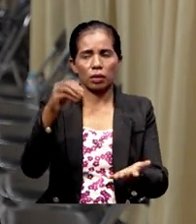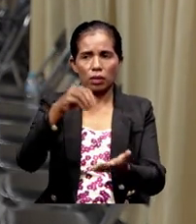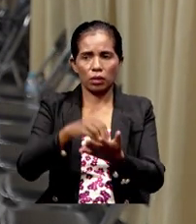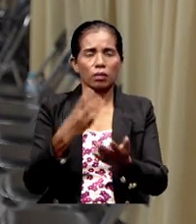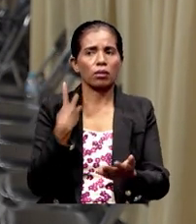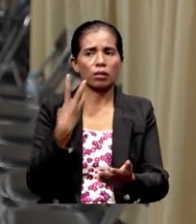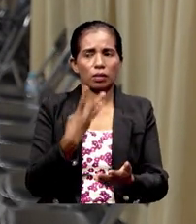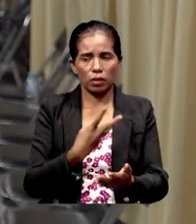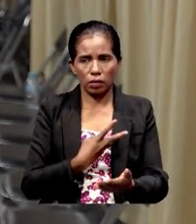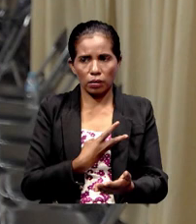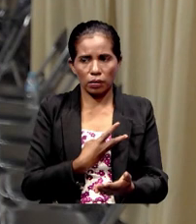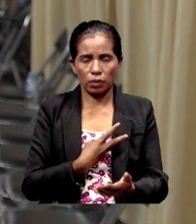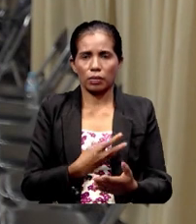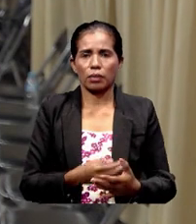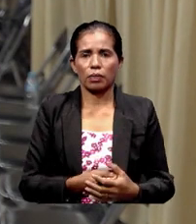itanian